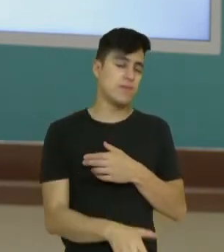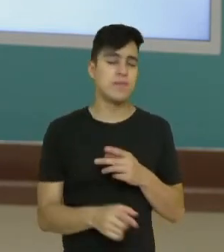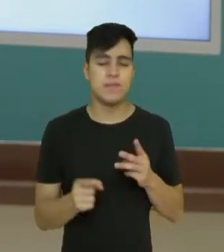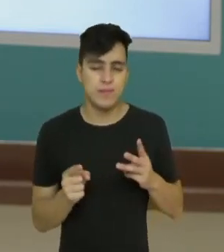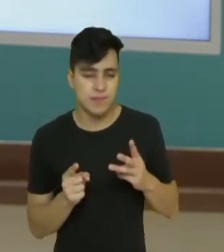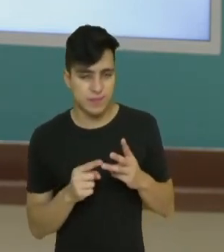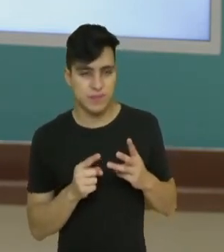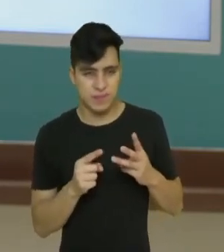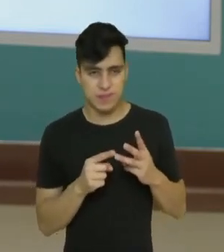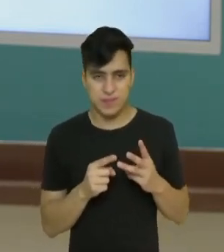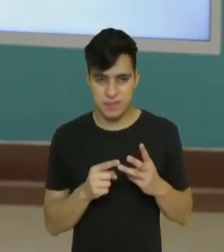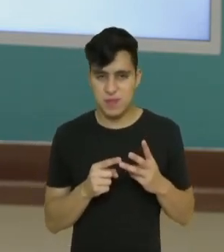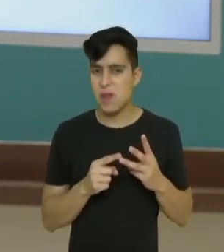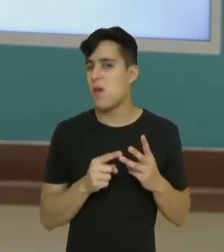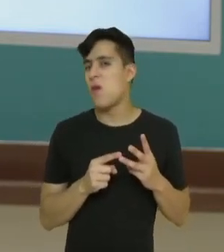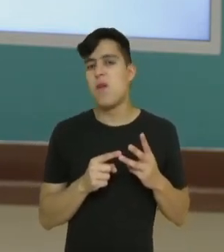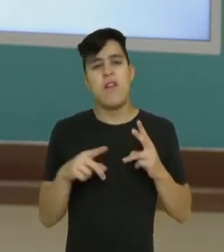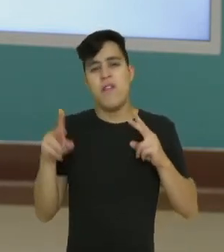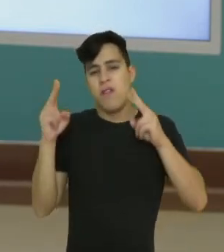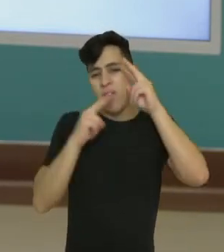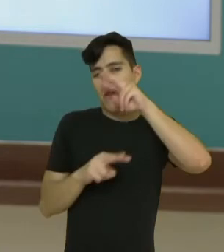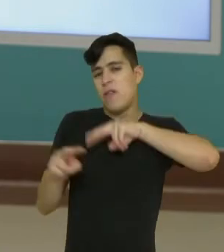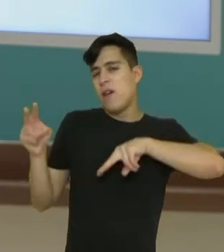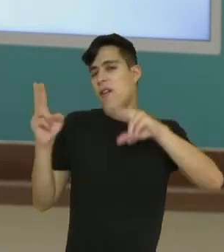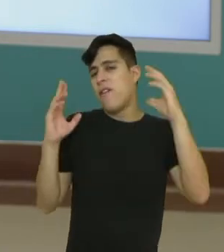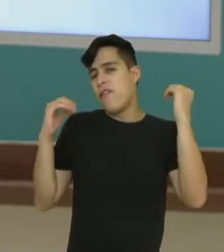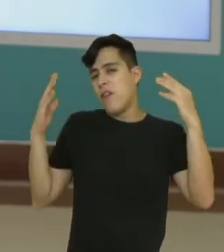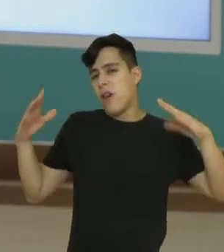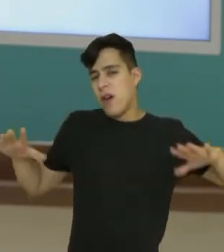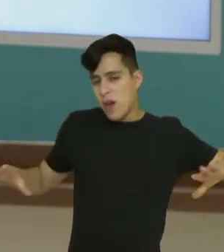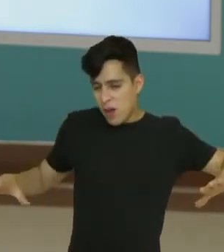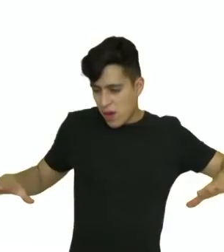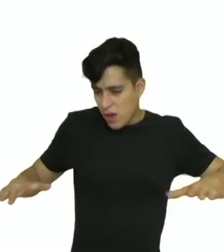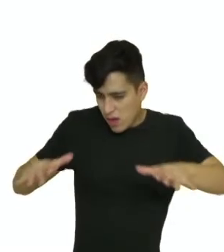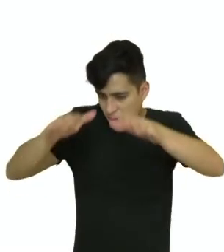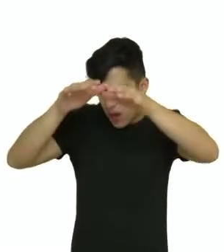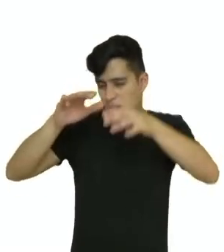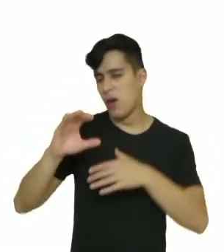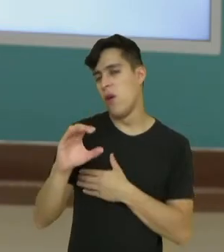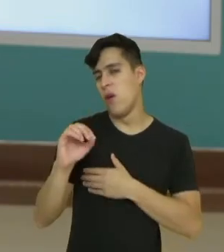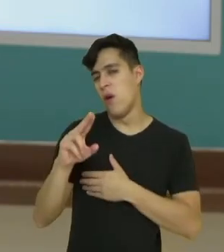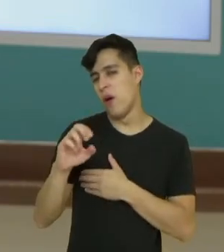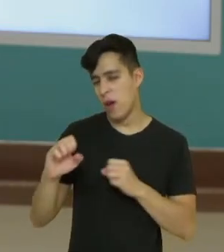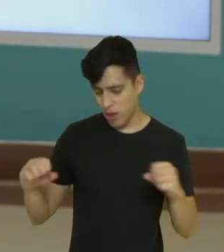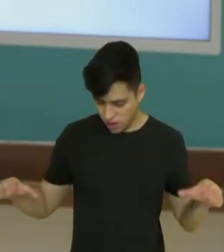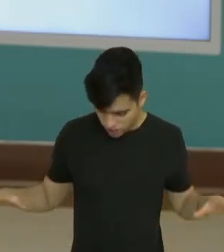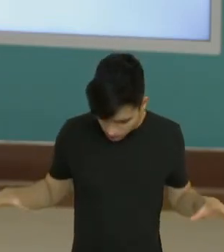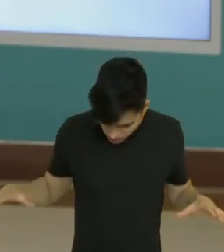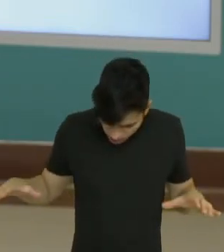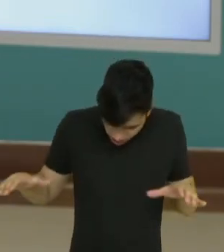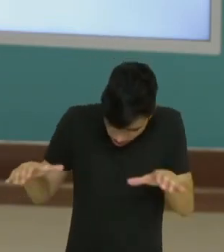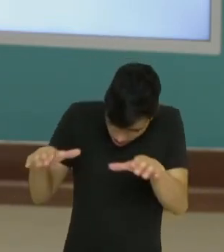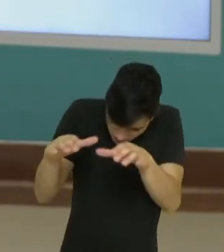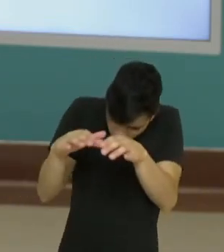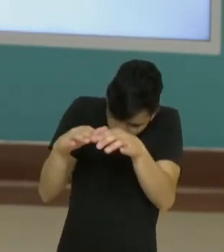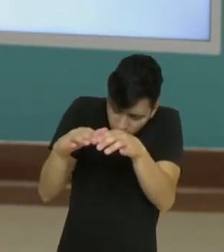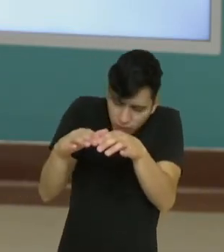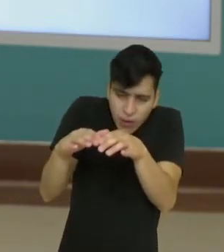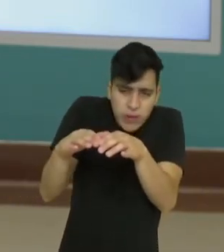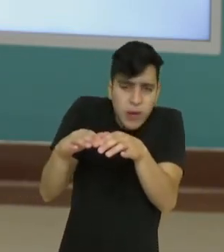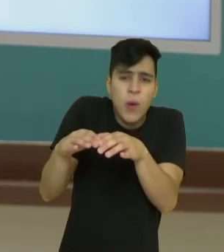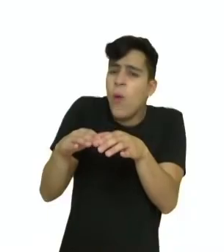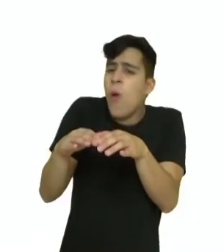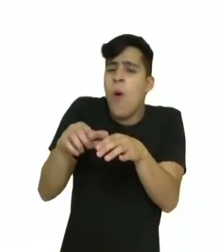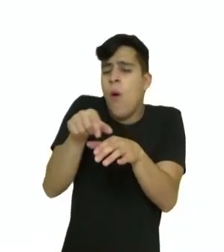Outras, as duas, são visuais porque são externas. O cone, que é o próprio corpo do vulcão, e